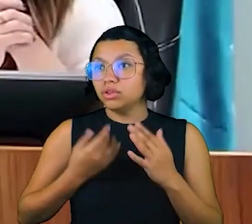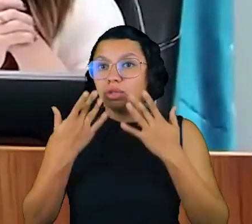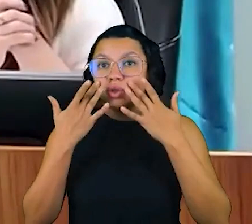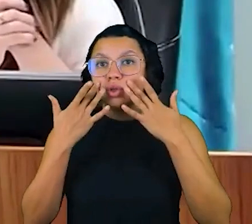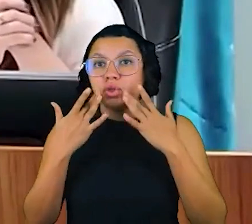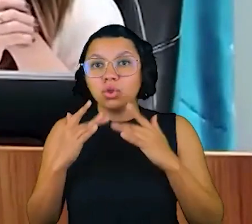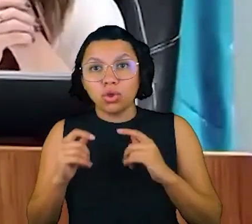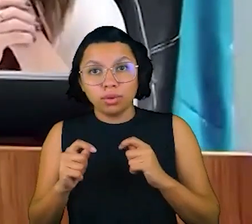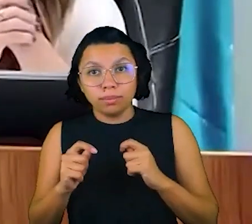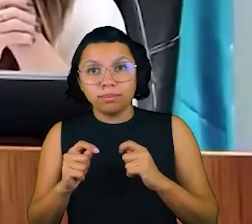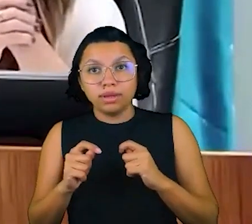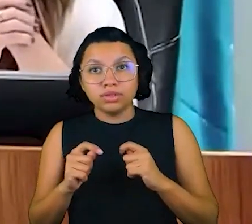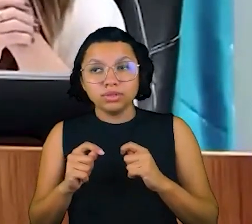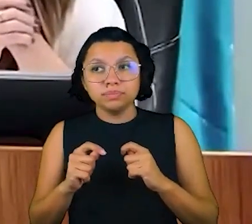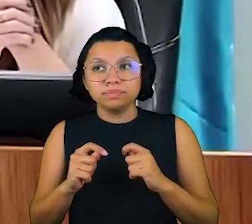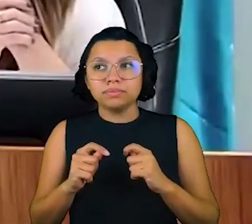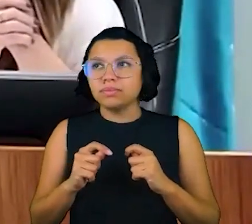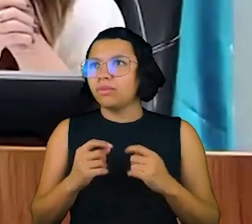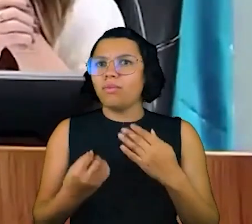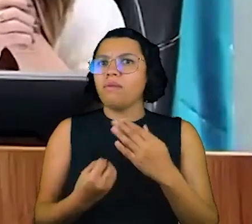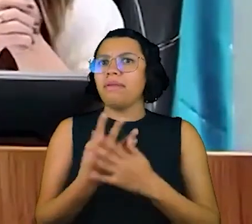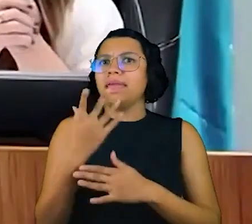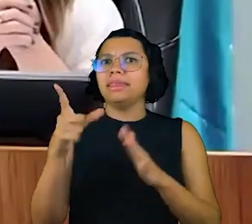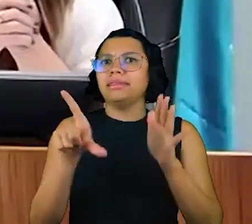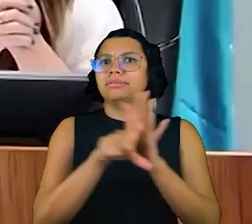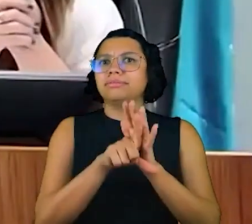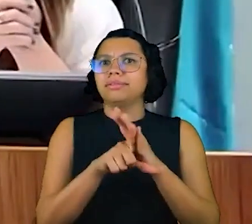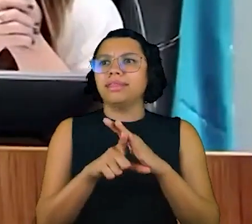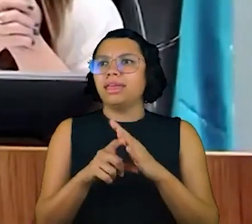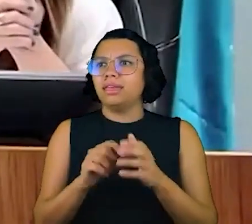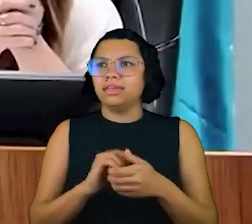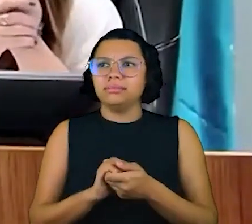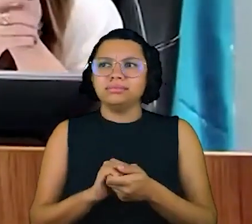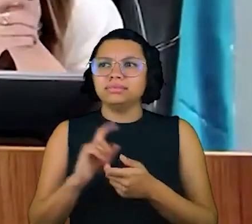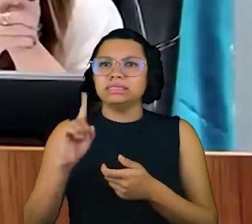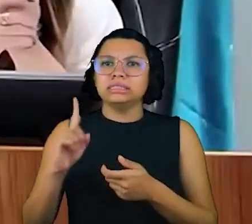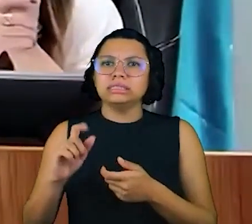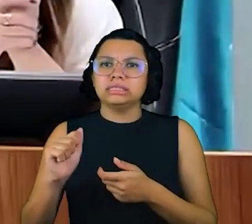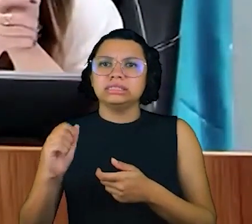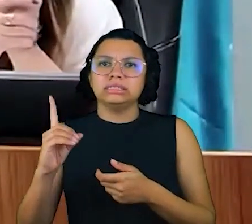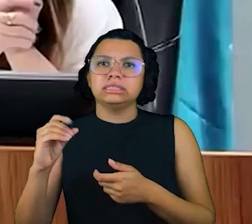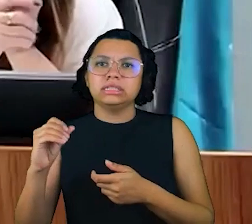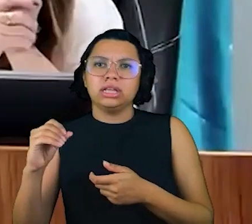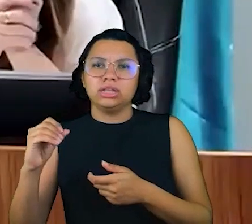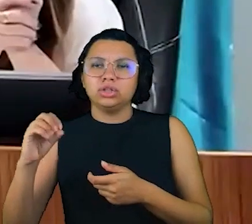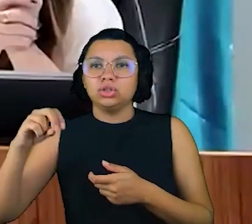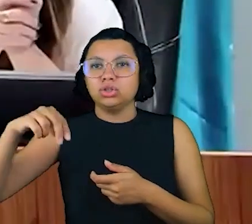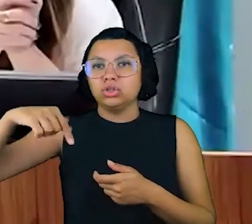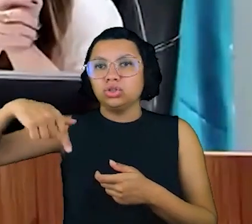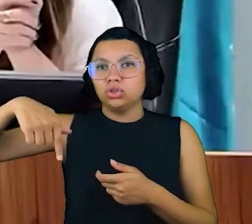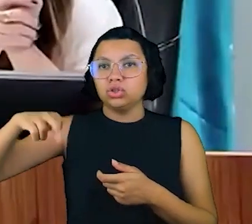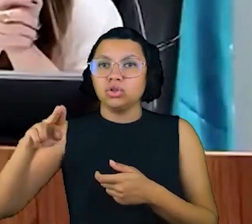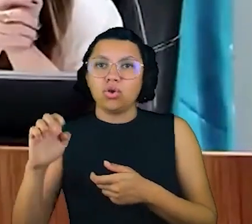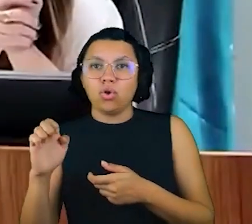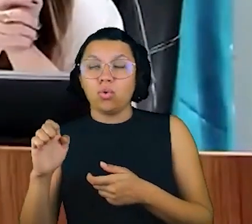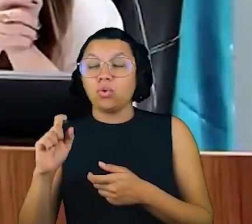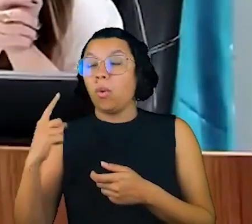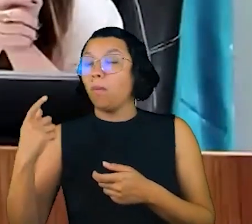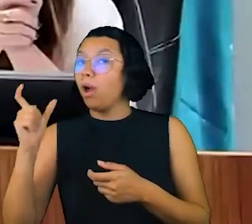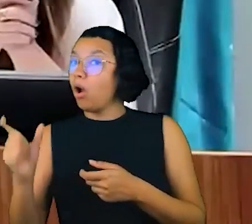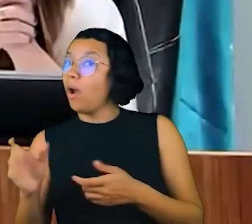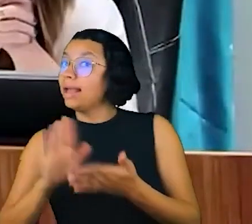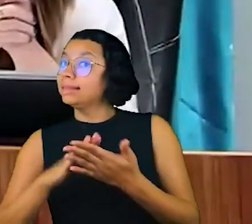nossa vida normalmente. Eu não fico criando leis ad hoc a cada caso. Uma